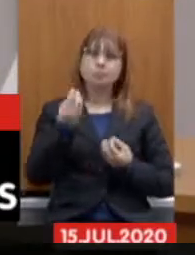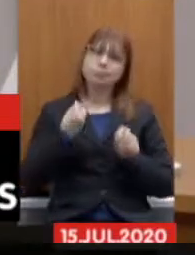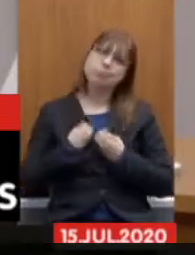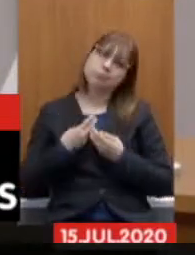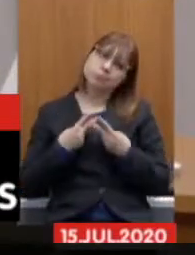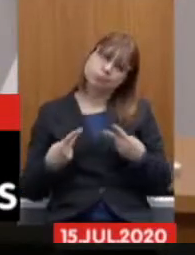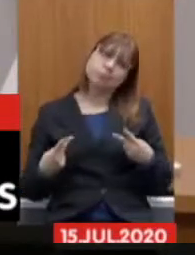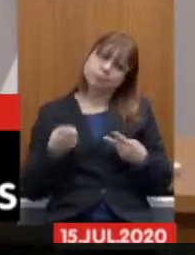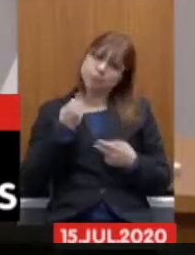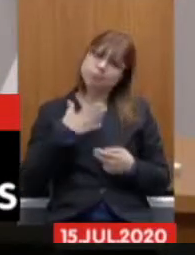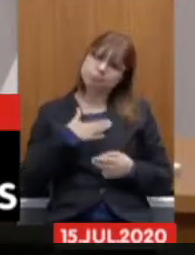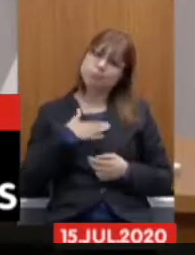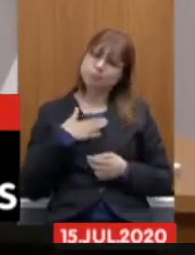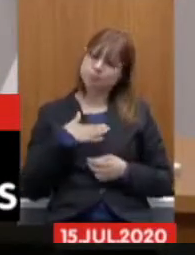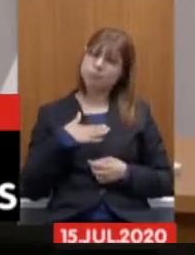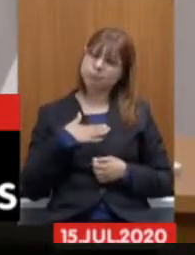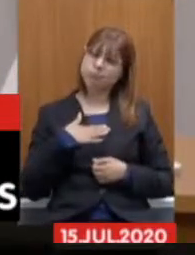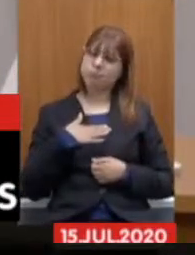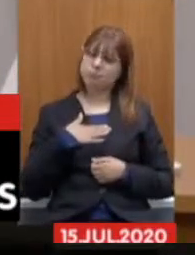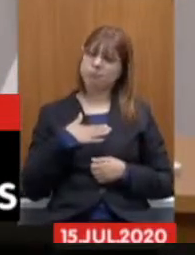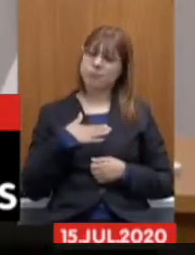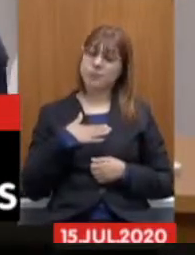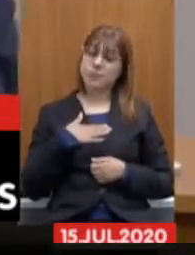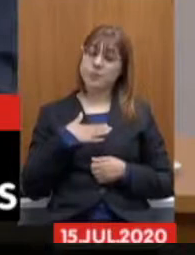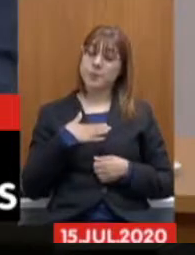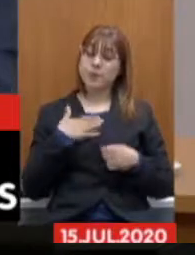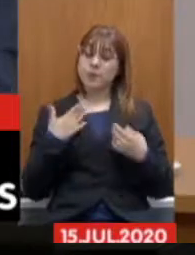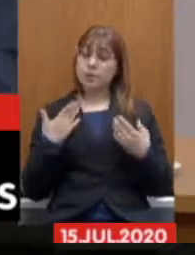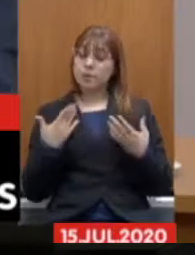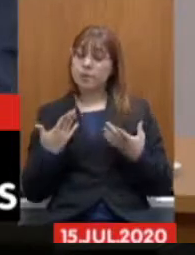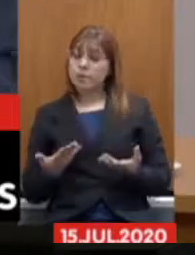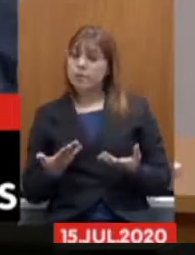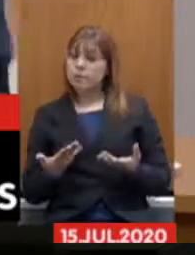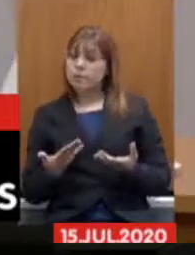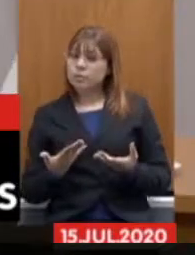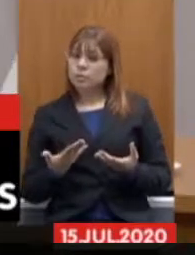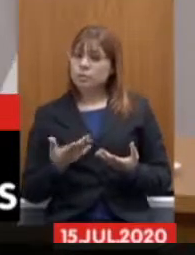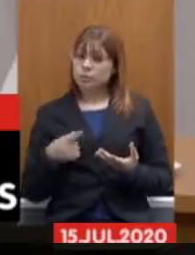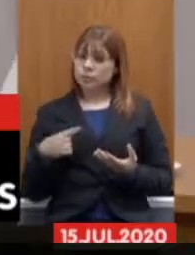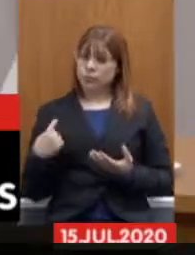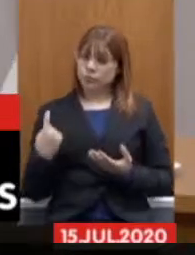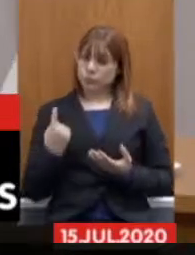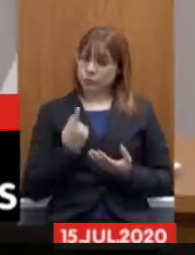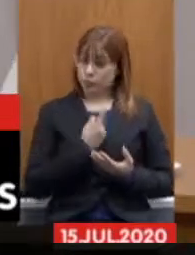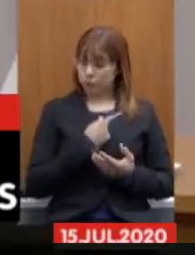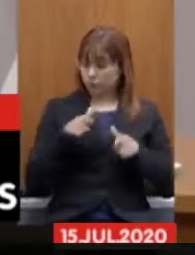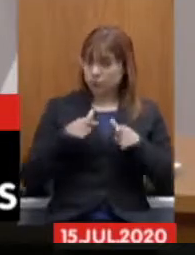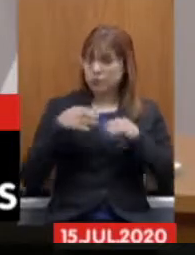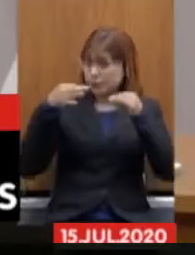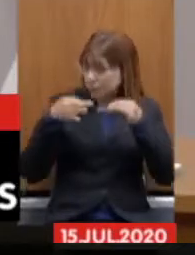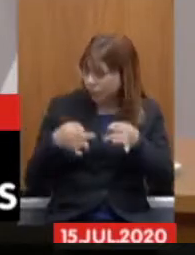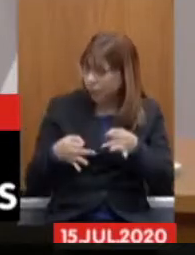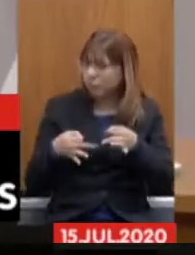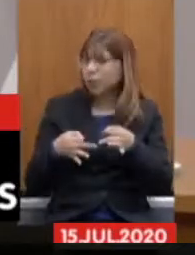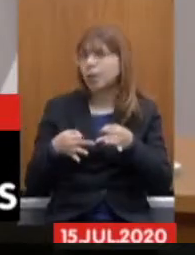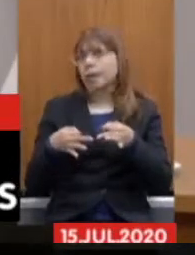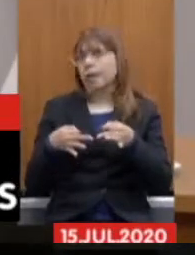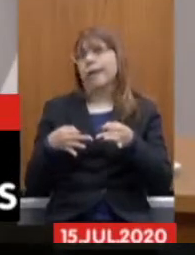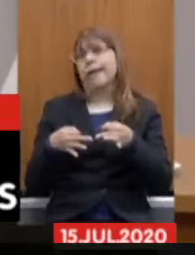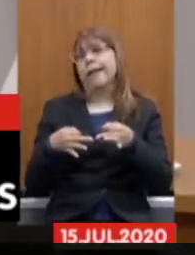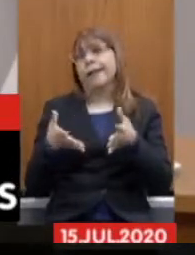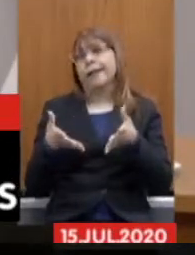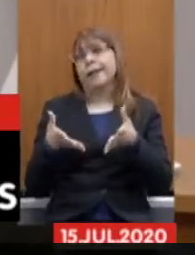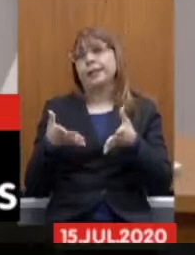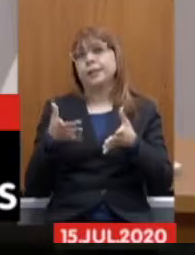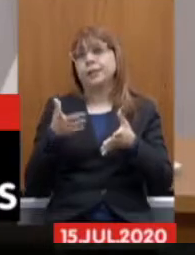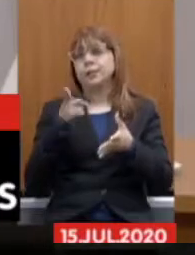beneficiar bom e quando estamos jogando o jogo certo e quando estamos já